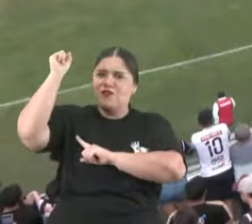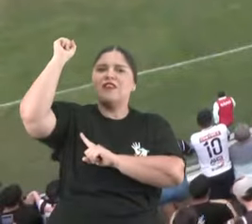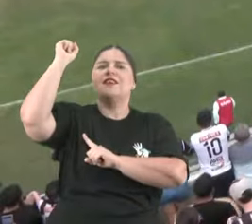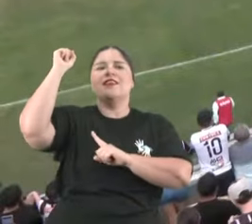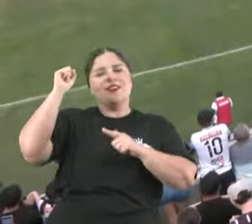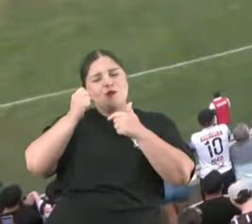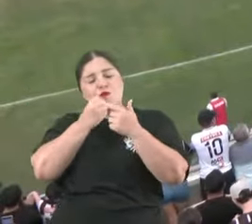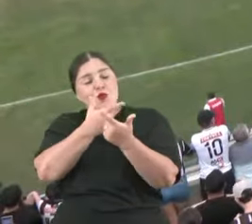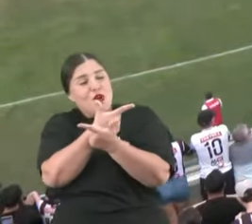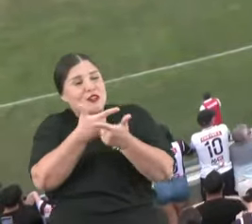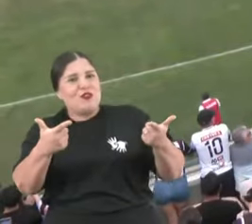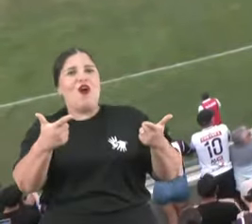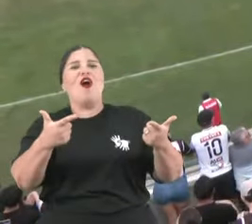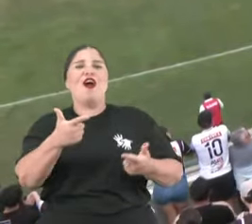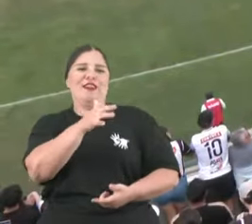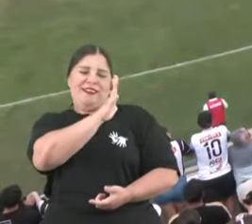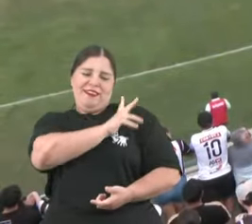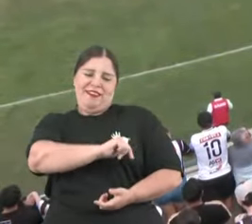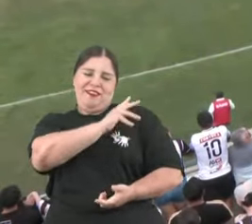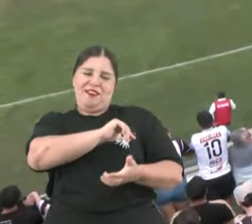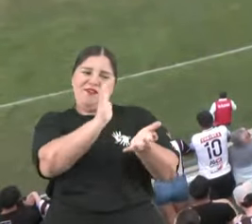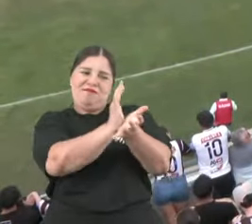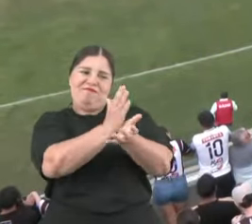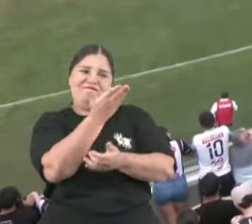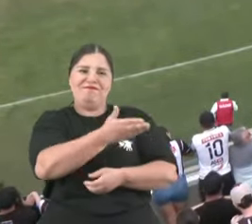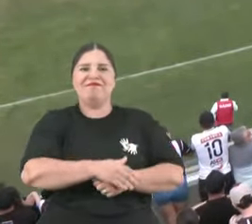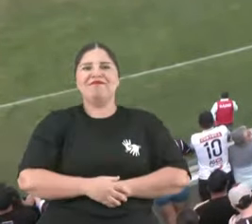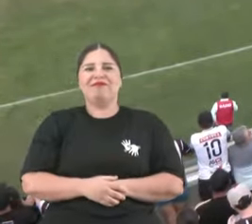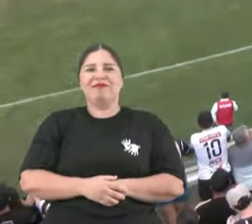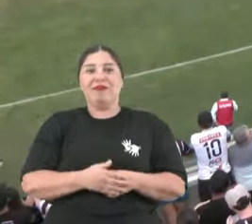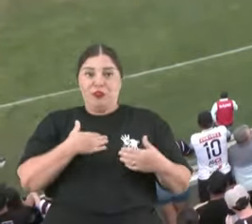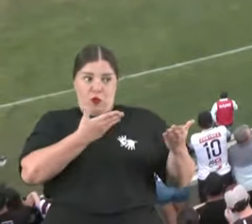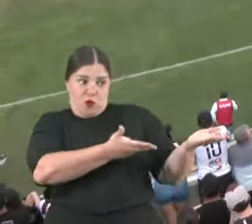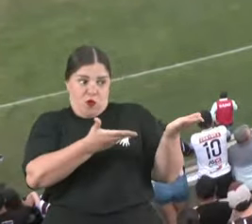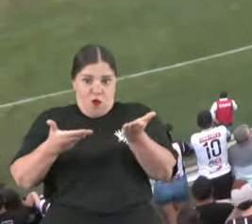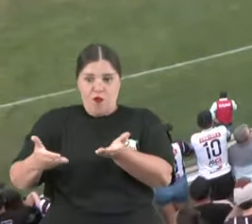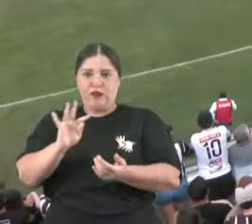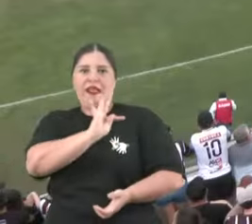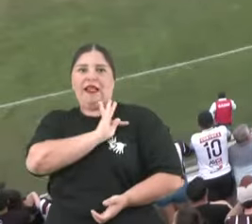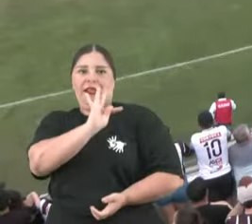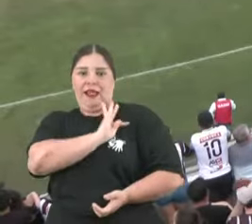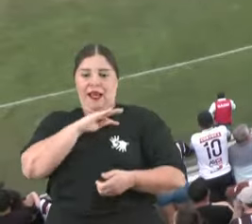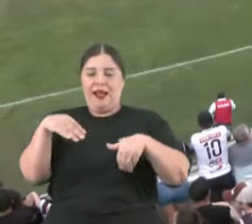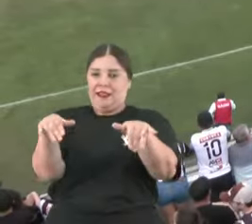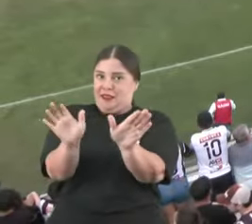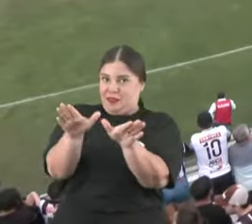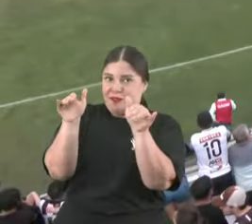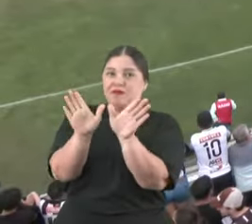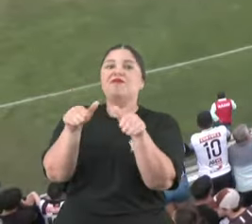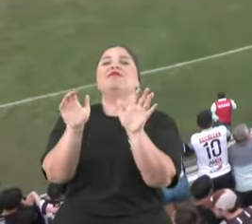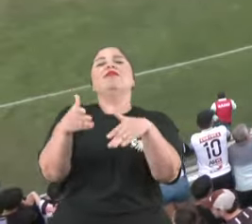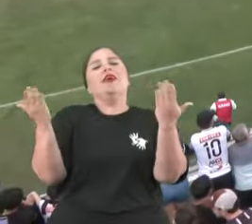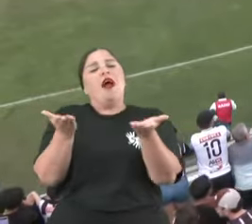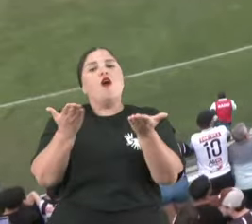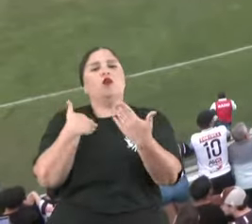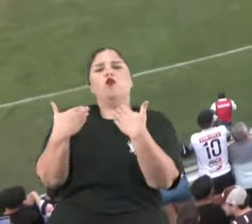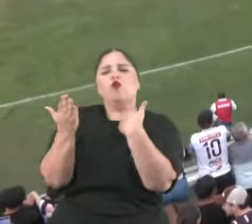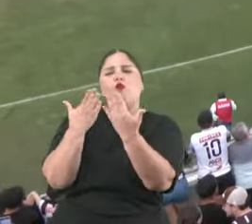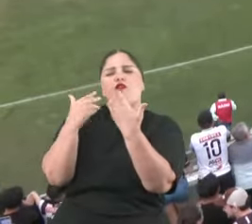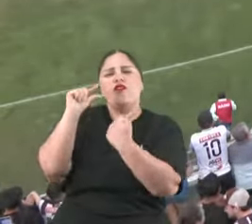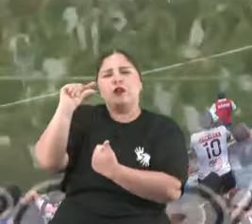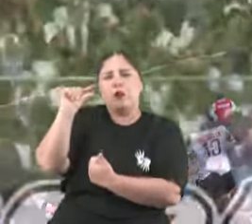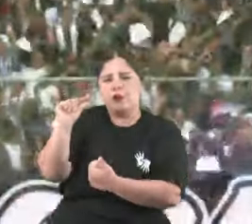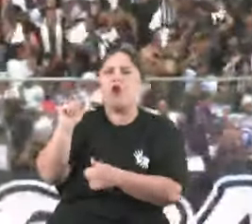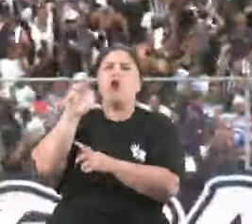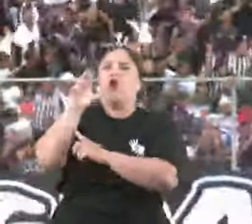Clube de Regatas Brasil. Eu vou chamar o técnico do Asa. Daqui a pouco, então, você vai conversar com o Rodrigo Fonseca, Paulo Lyra,